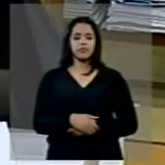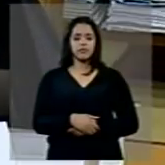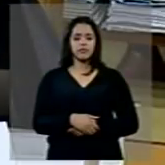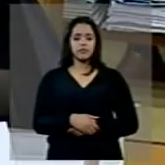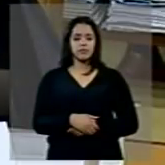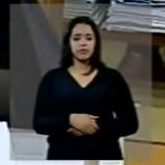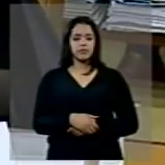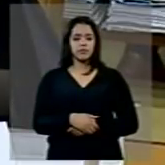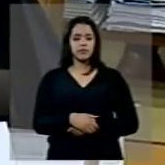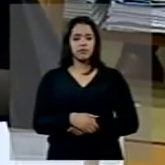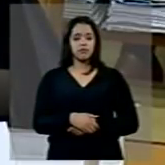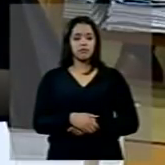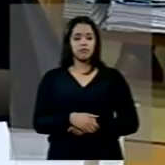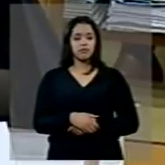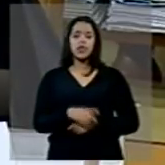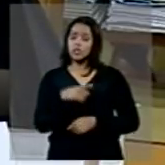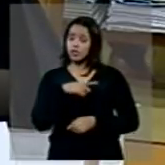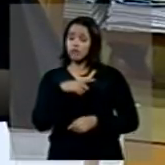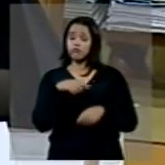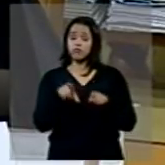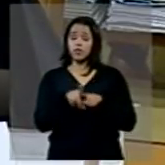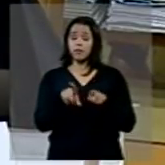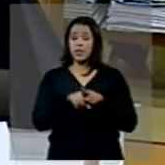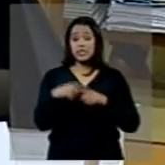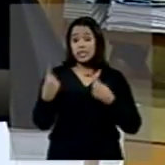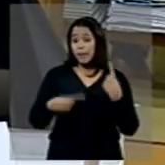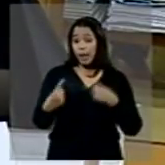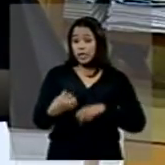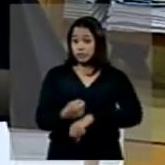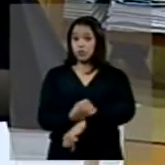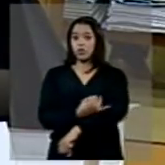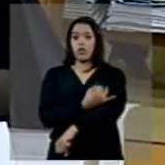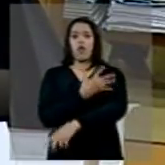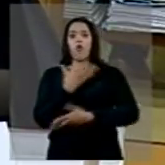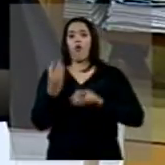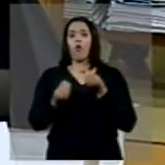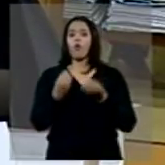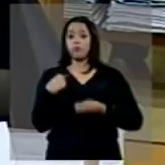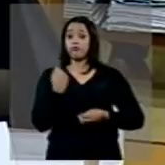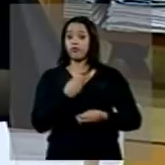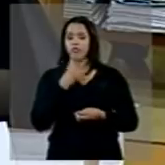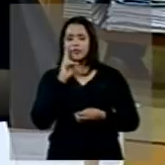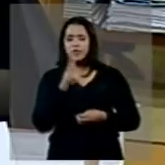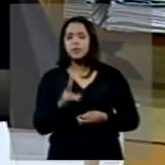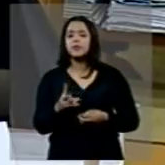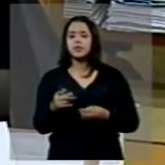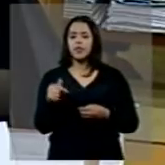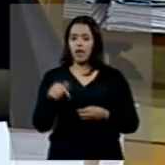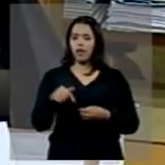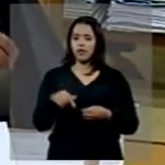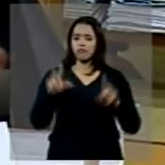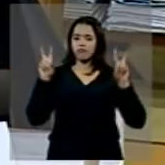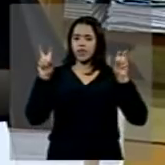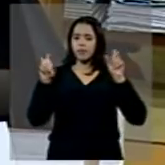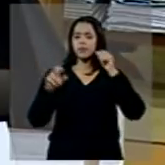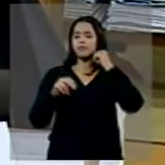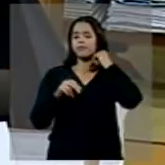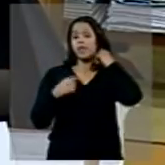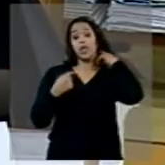e até debates emocionais, como nós vimos a propósito dessa temática. Também